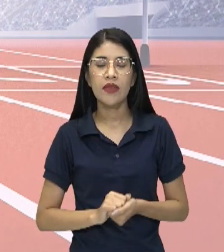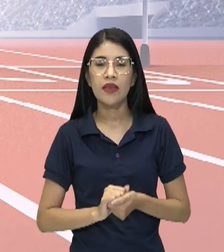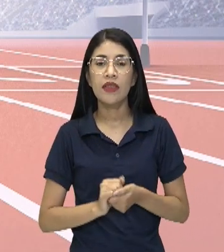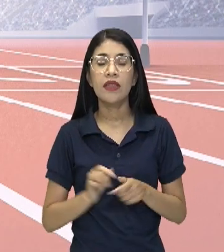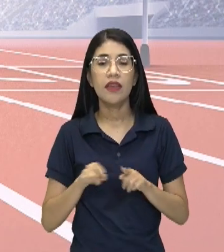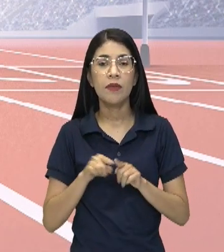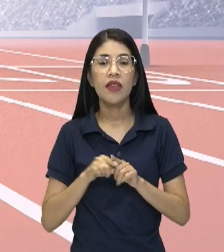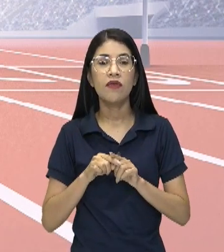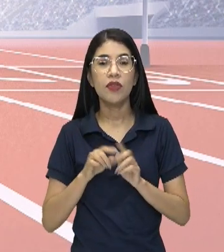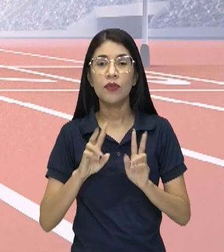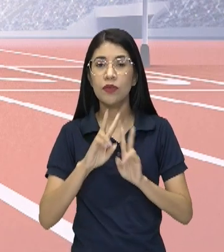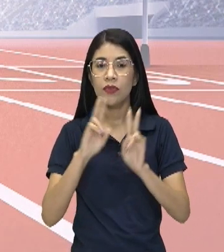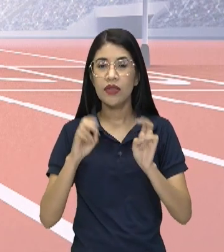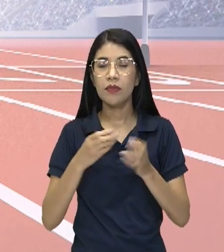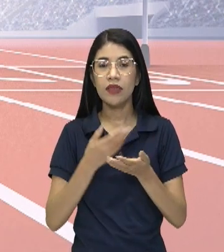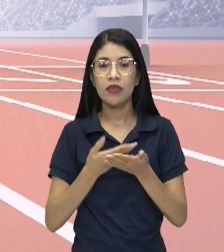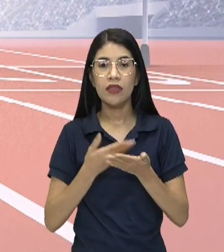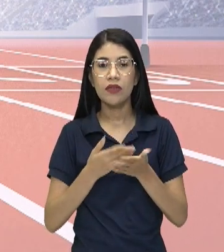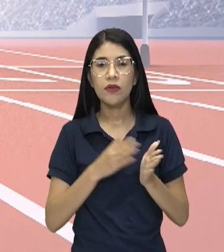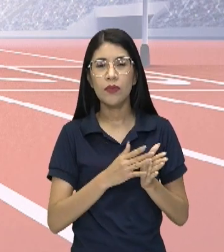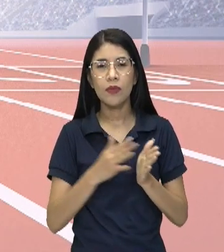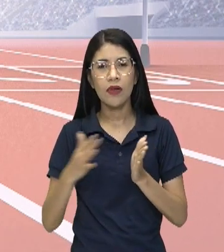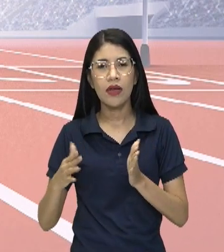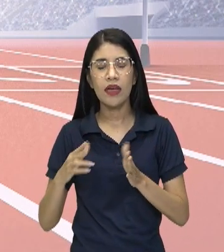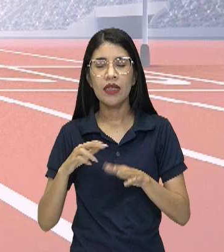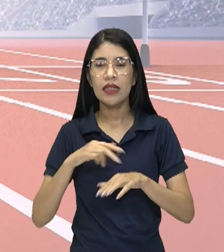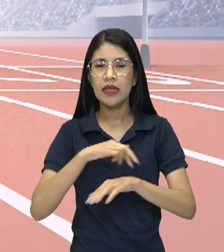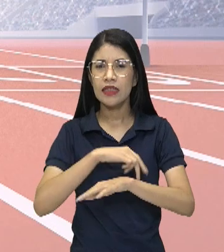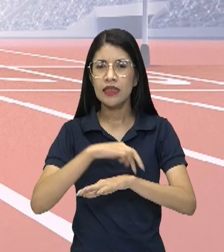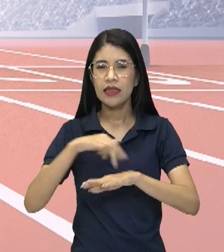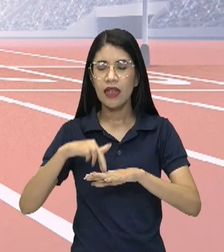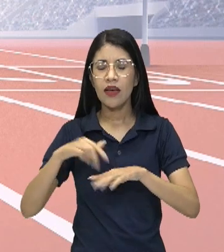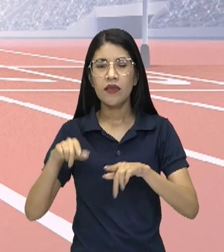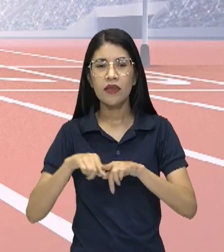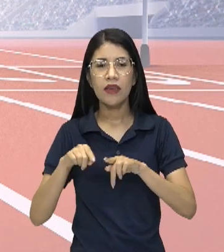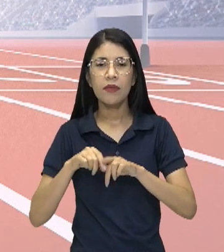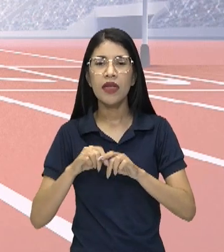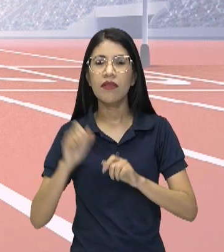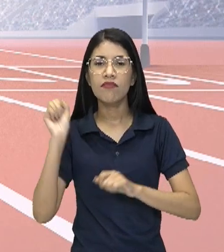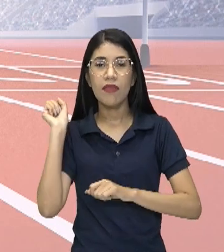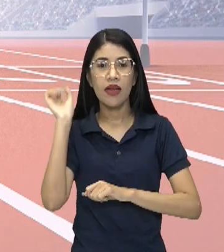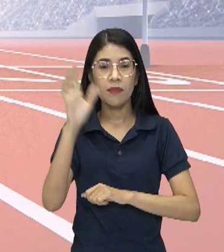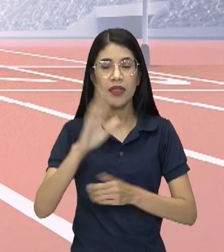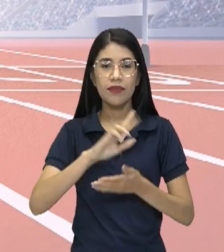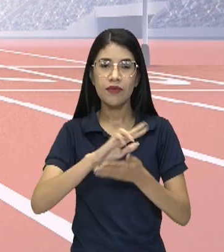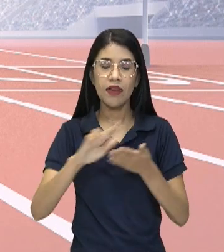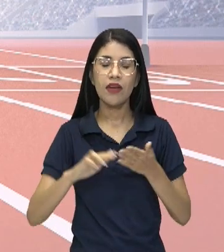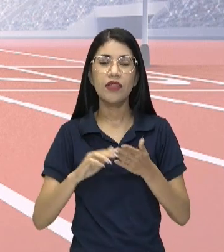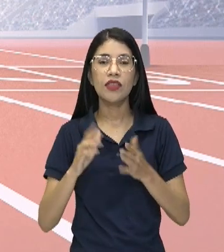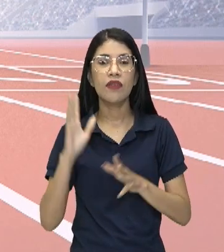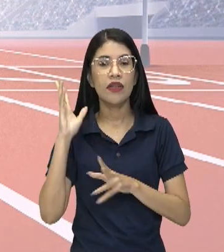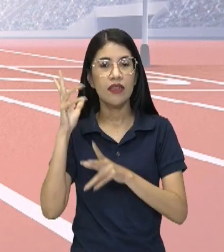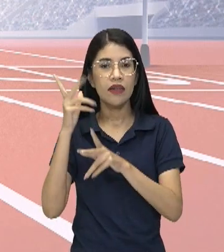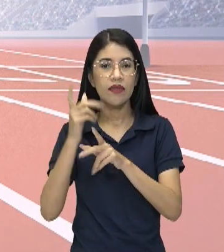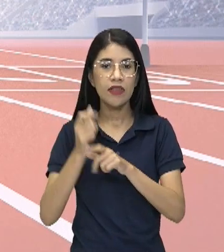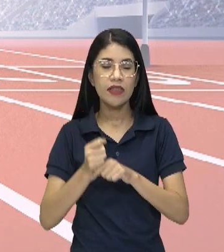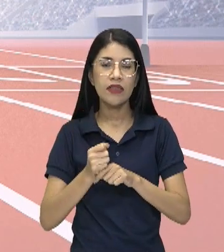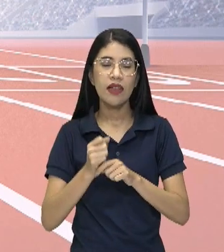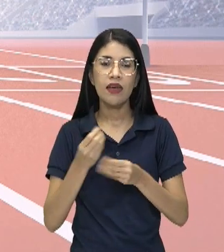nossas aulas, vimos todas as provas de corrida, os saltos, lançamentos e arremesso. Vamos rever de forma